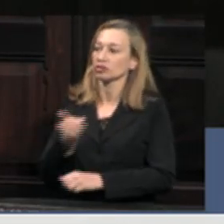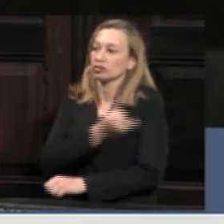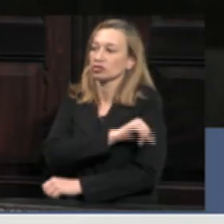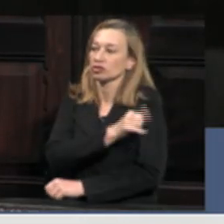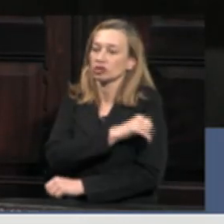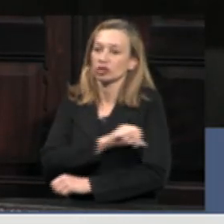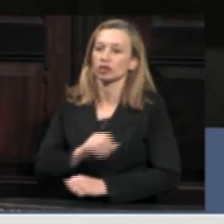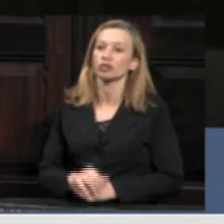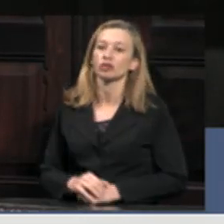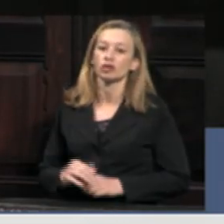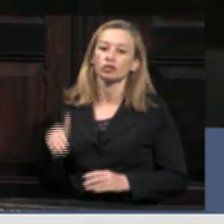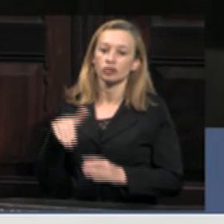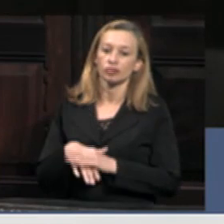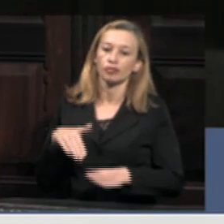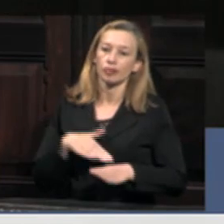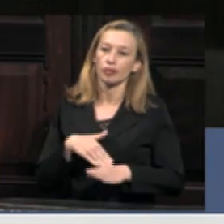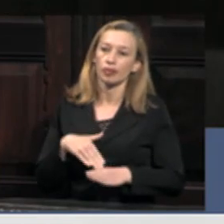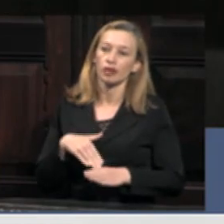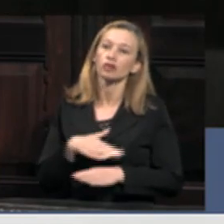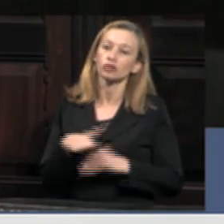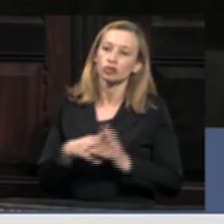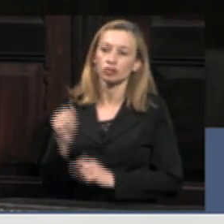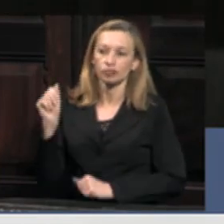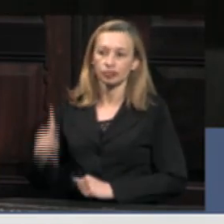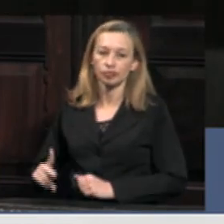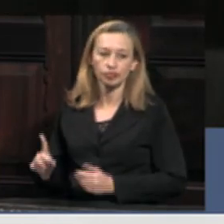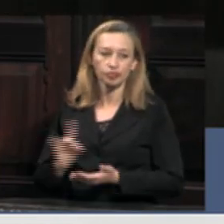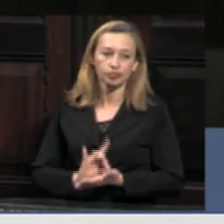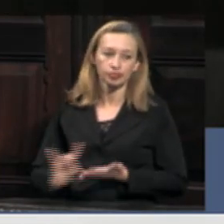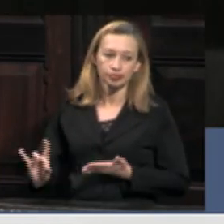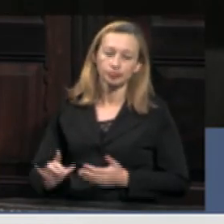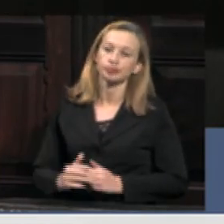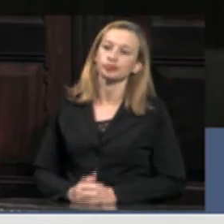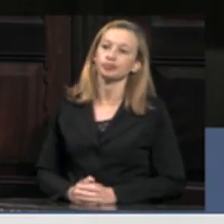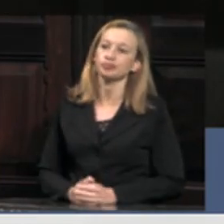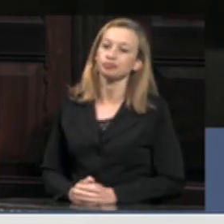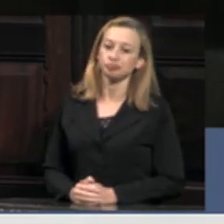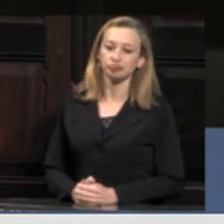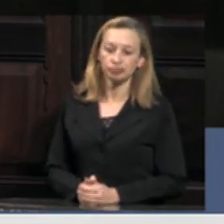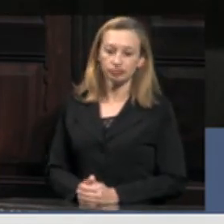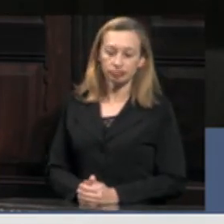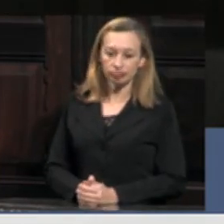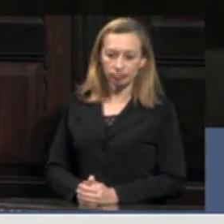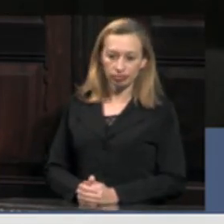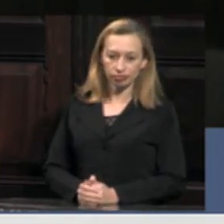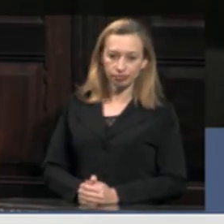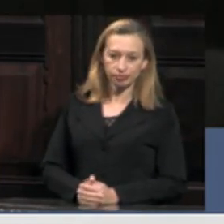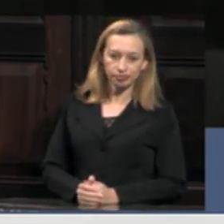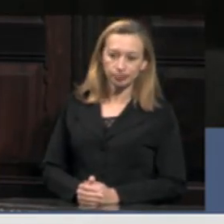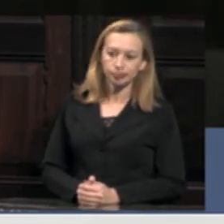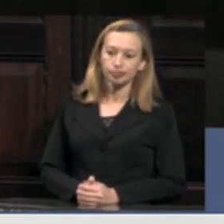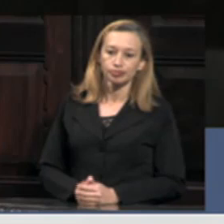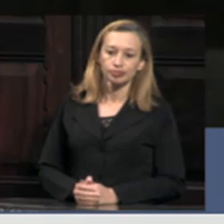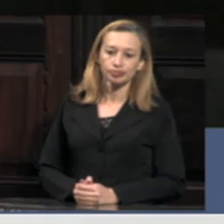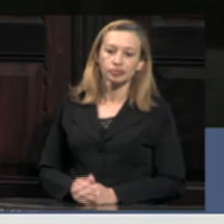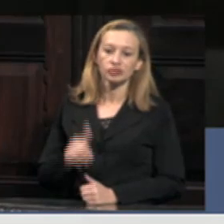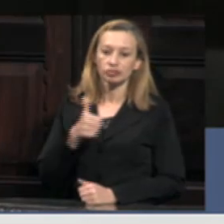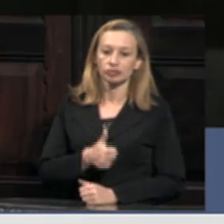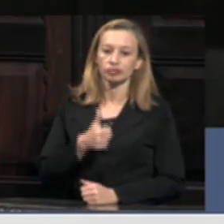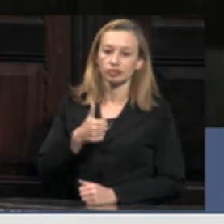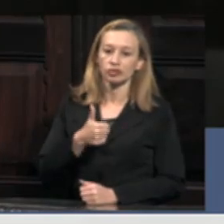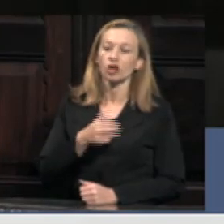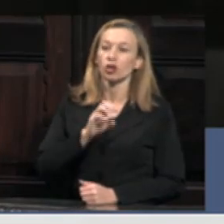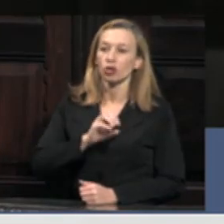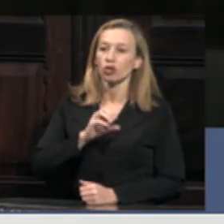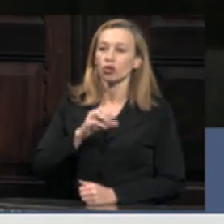Abraão. Em votação, os senhores que aprovam nessa comissão, aprovado vai a publicação. Indicação legislativa 130/2015,